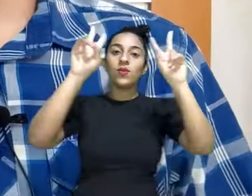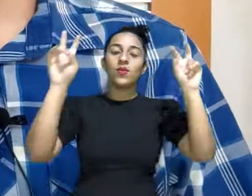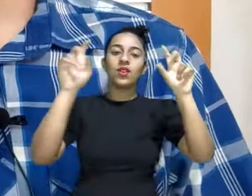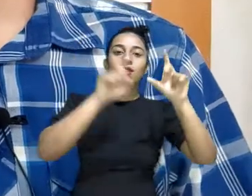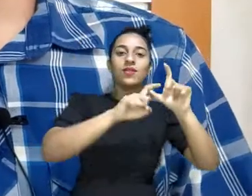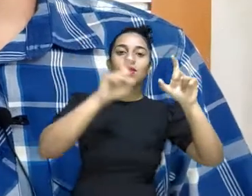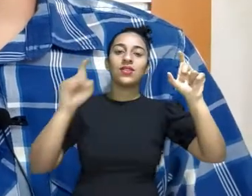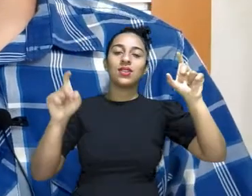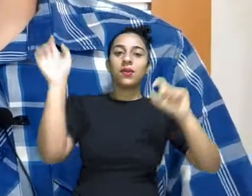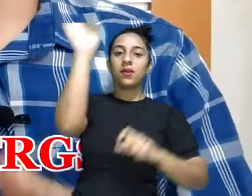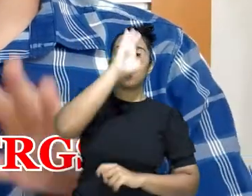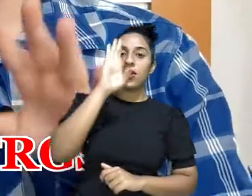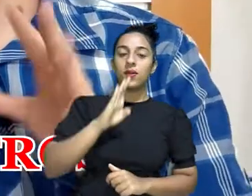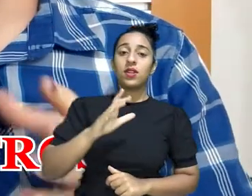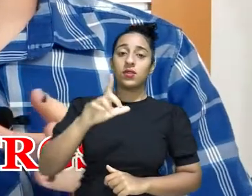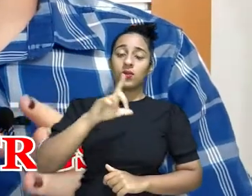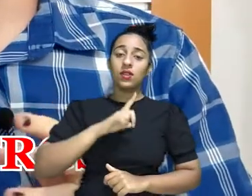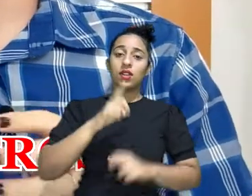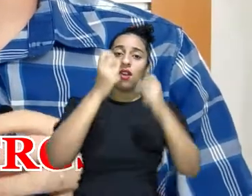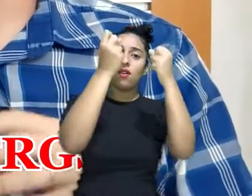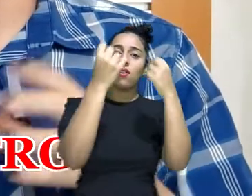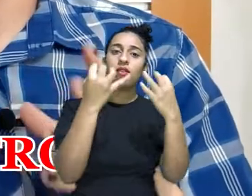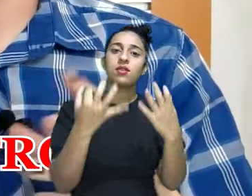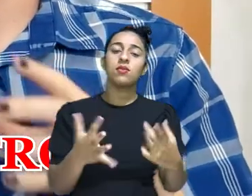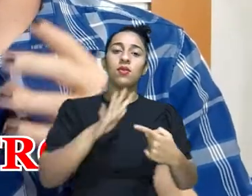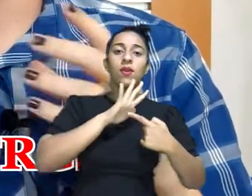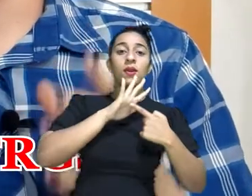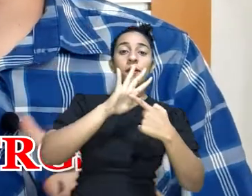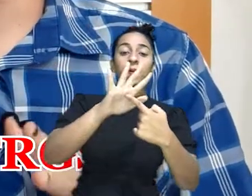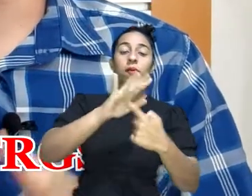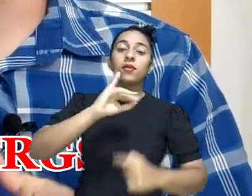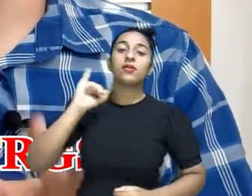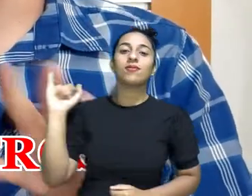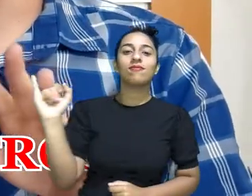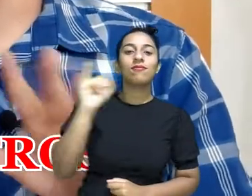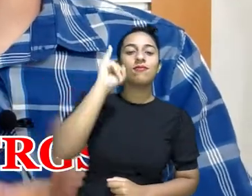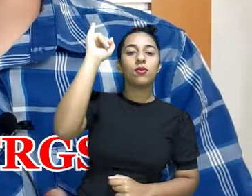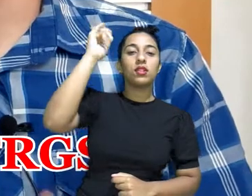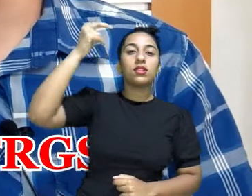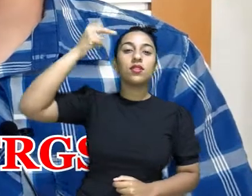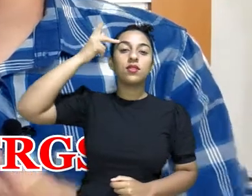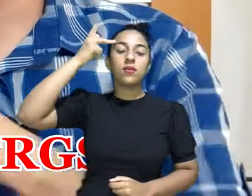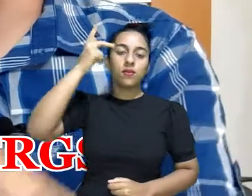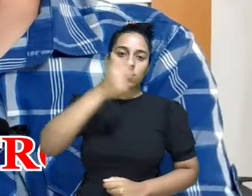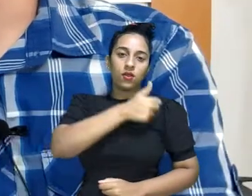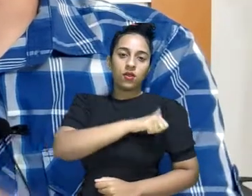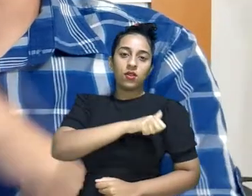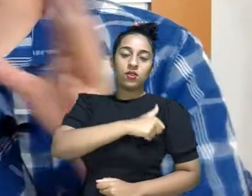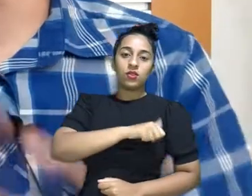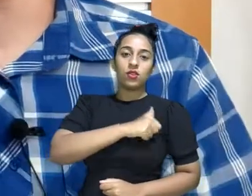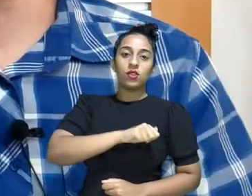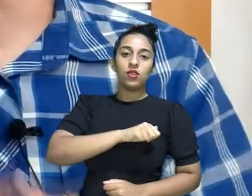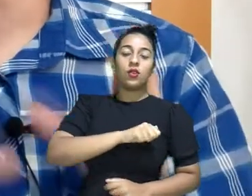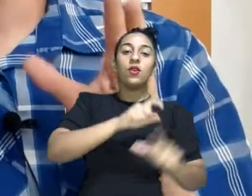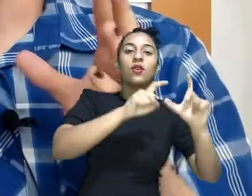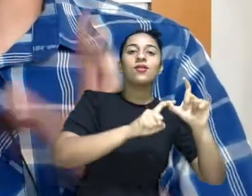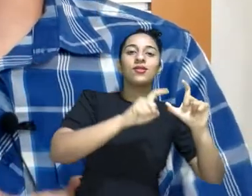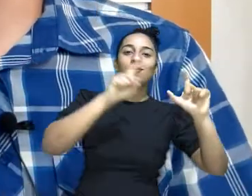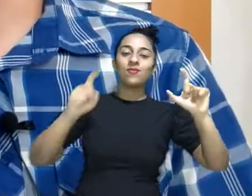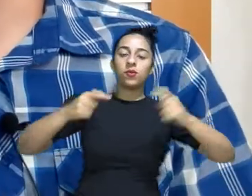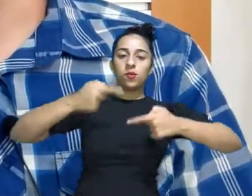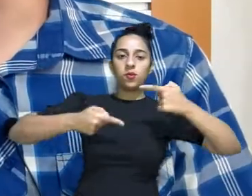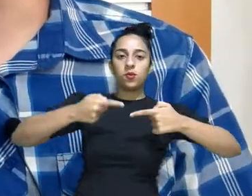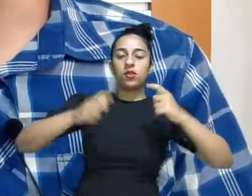e quando assunto da Independência do Brasil existe uma narrativa que destaca e sobrepõe enfim a importância de São Paulo e Rio de Janeiro